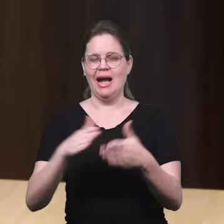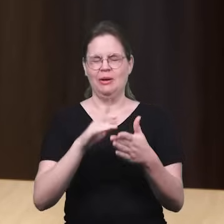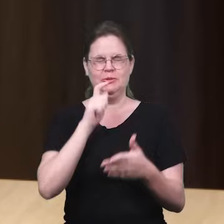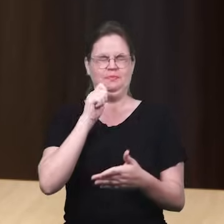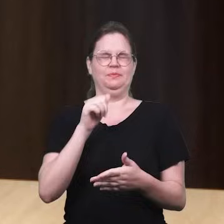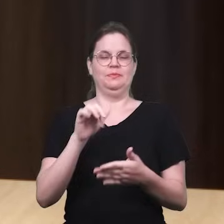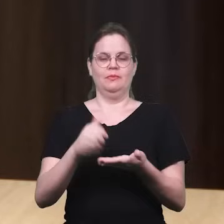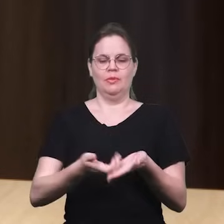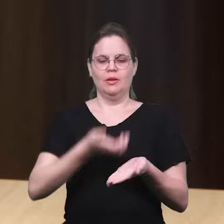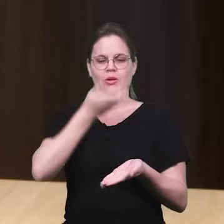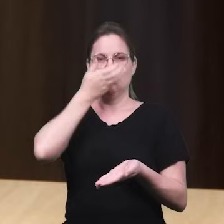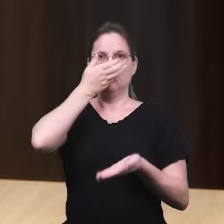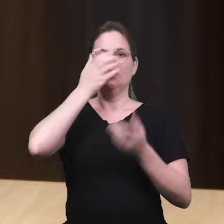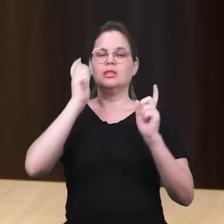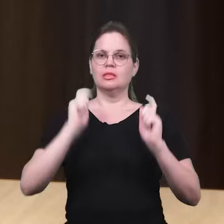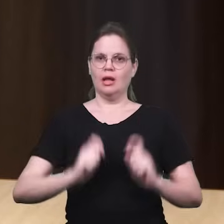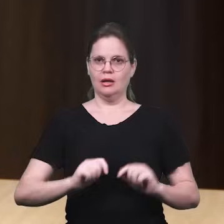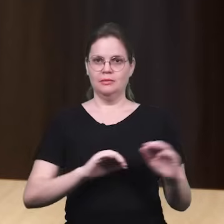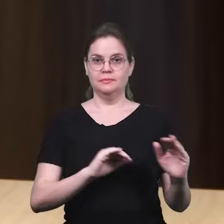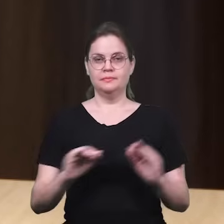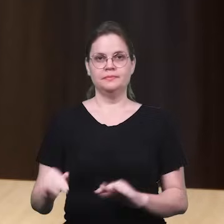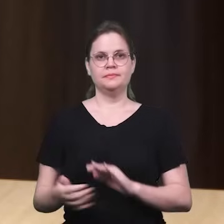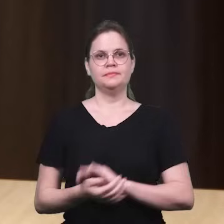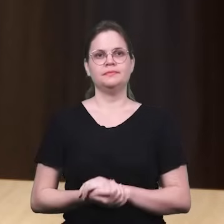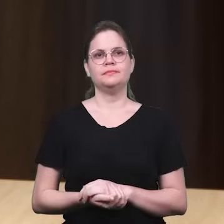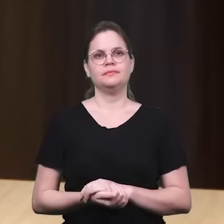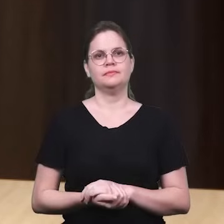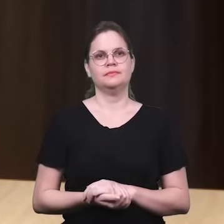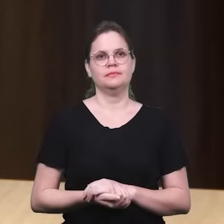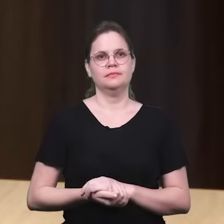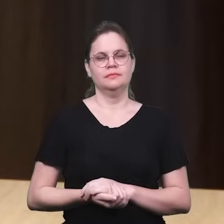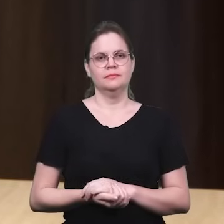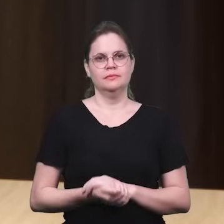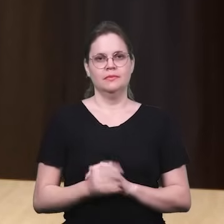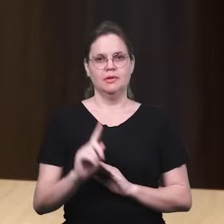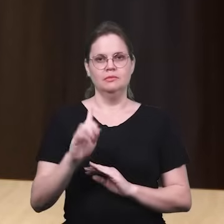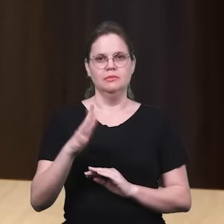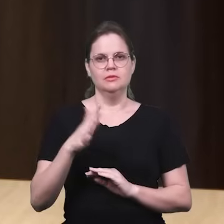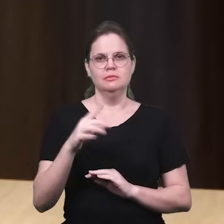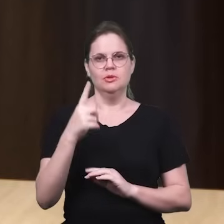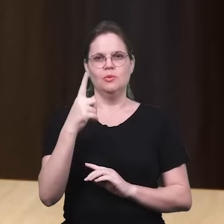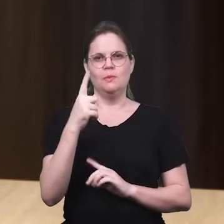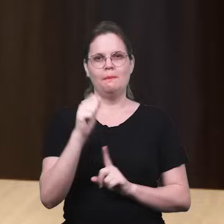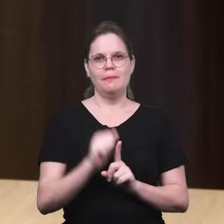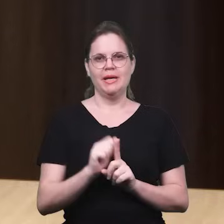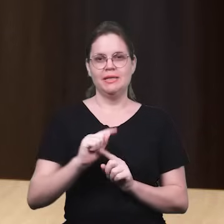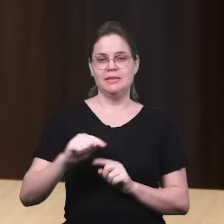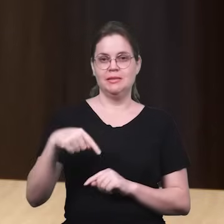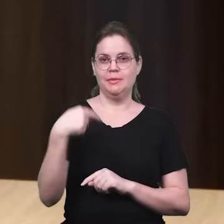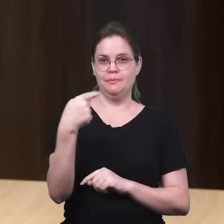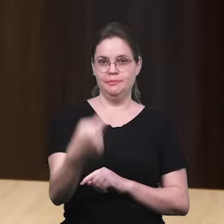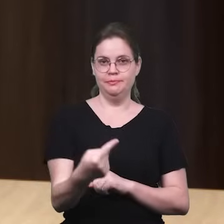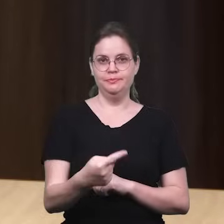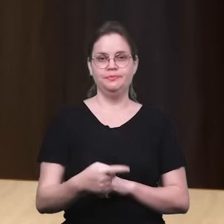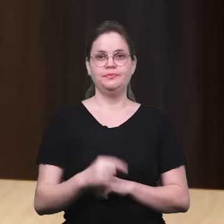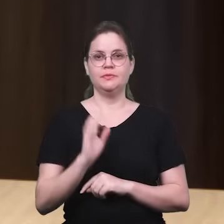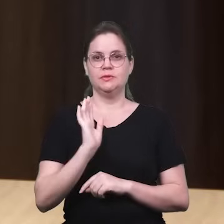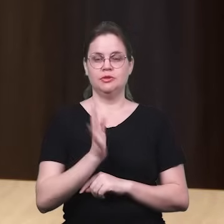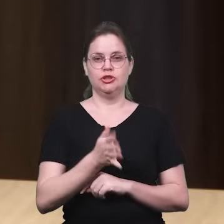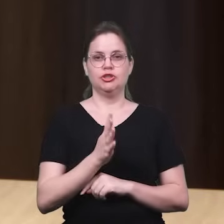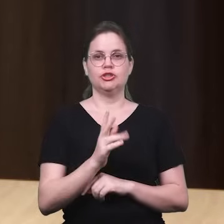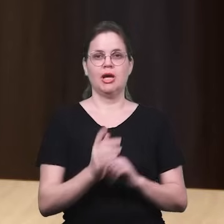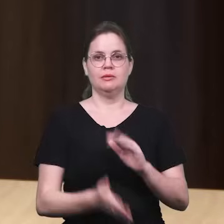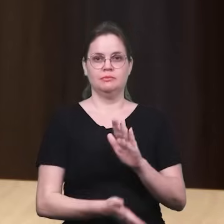doces. E agora, depois de um mês, que eles tinham saído do